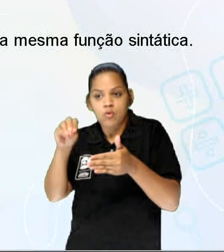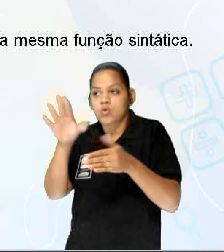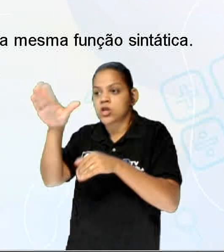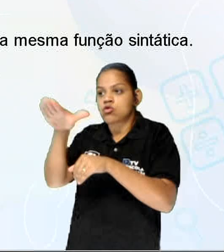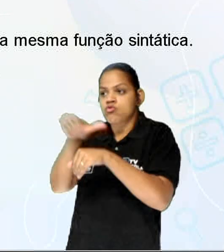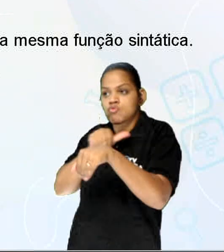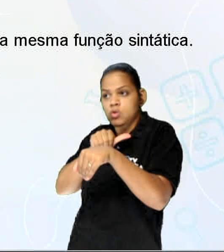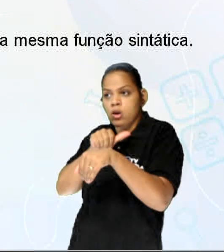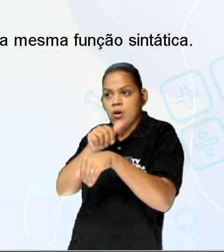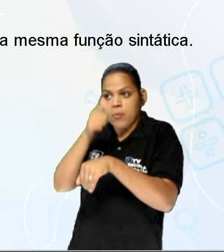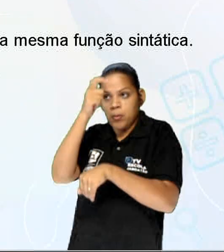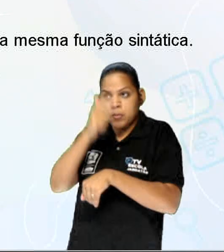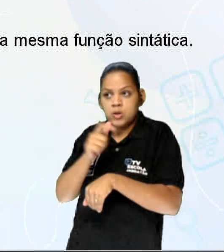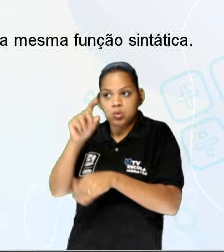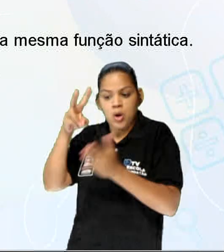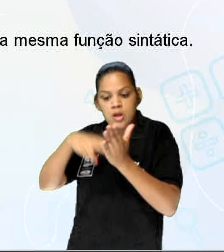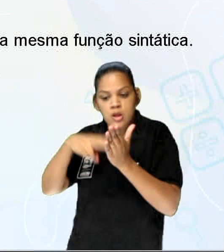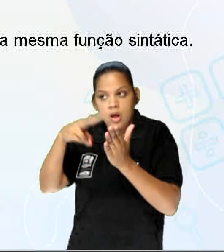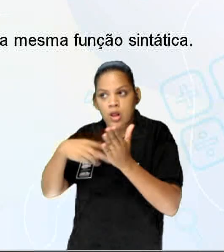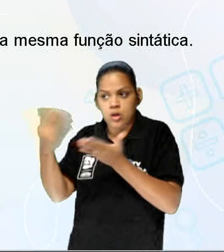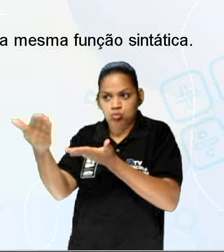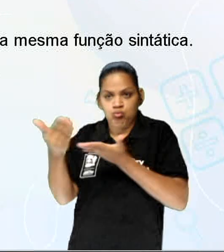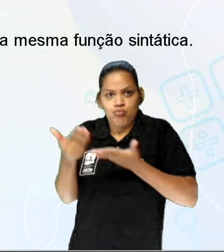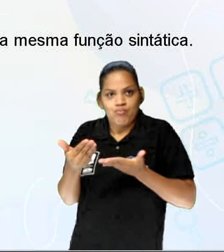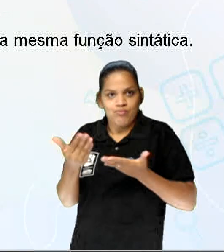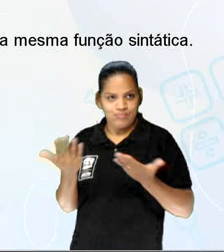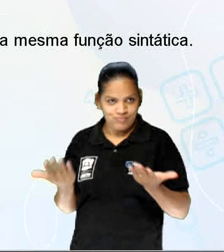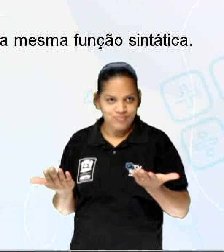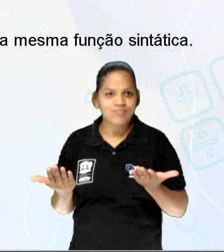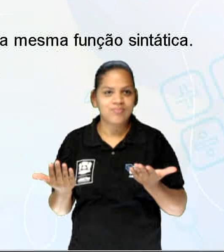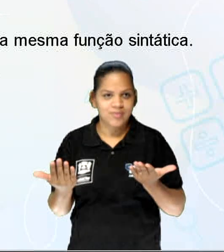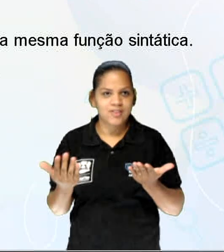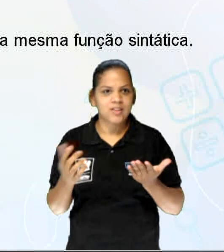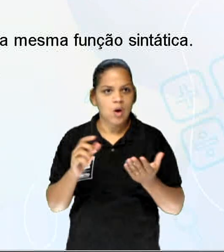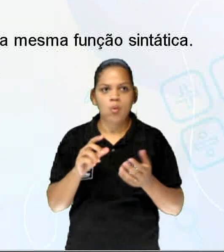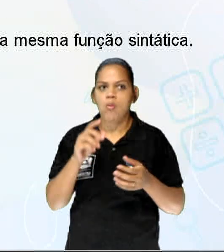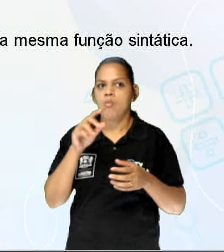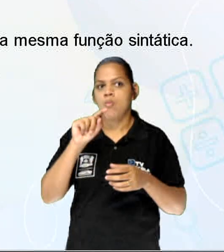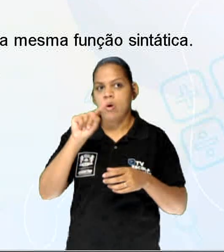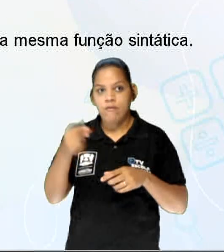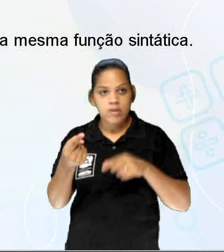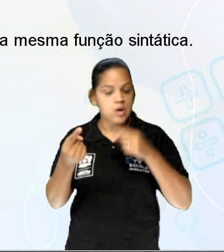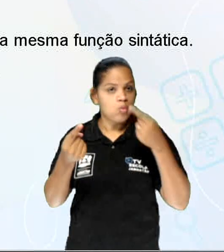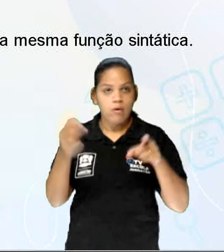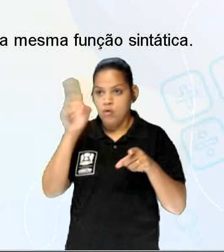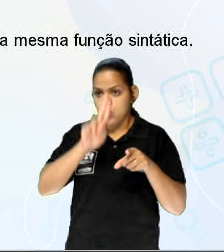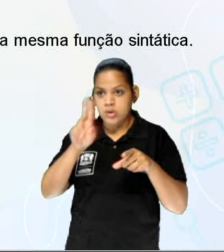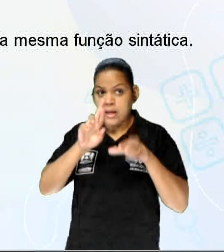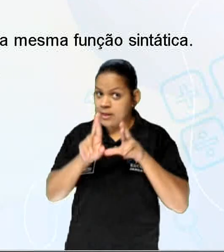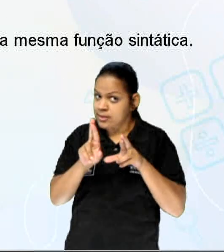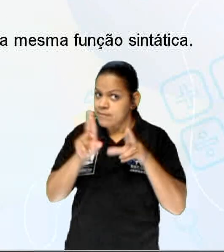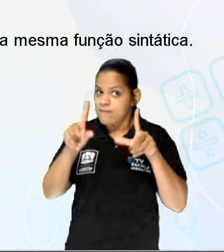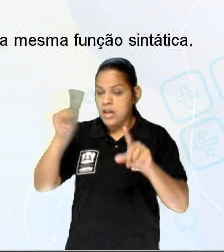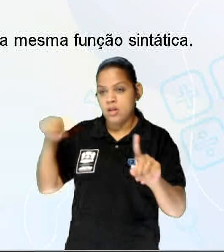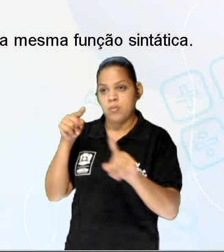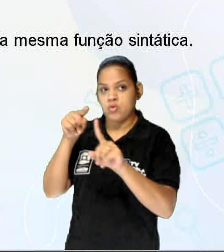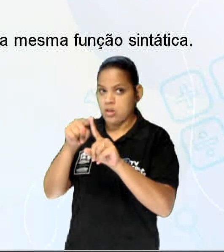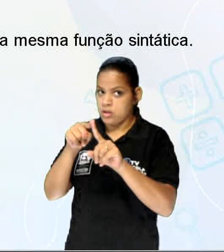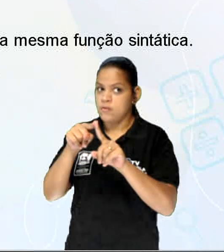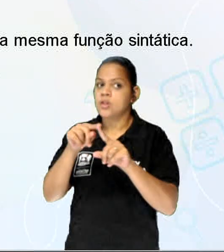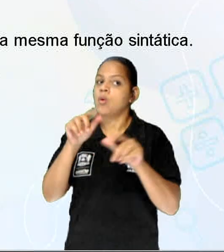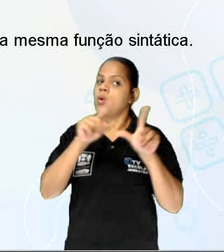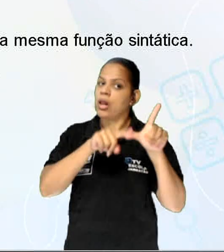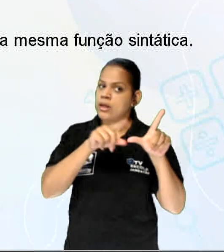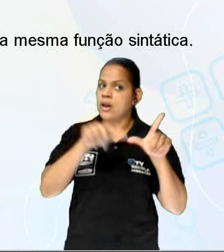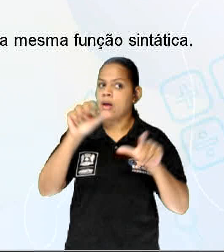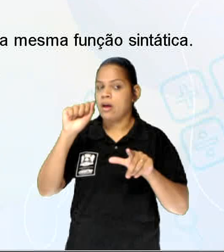motivos pelos quais as vírgulas foram empregadas não são os mesmos. Portanto, o item A ele é falso. Vamos avaliar o